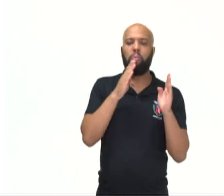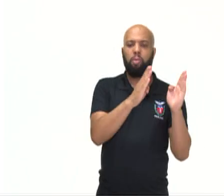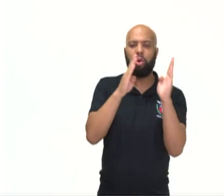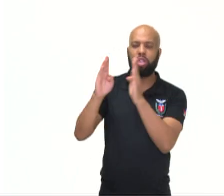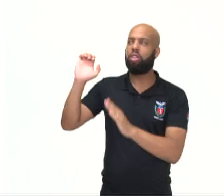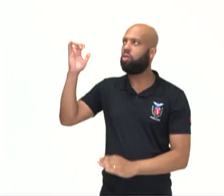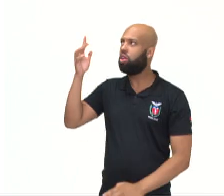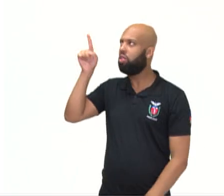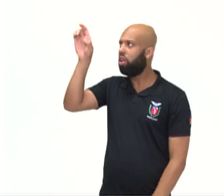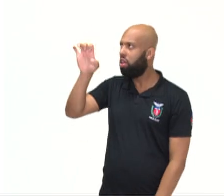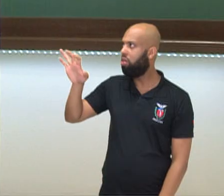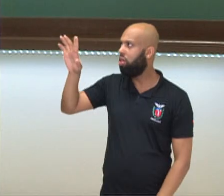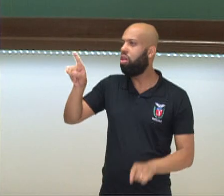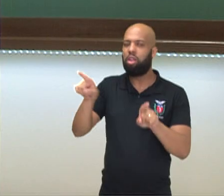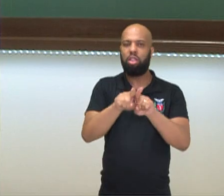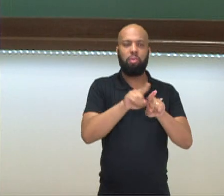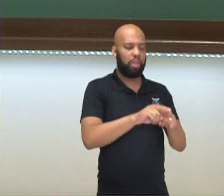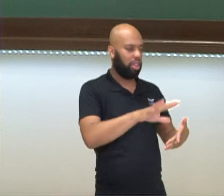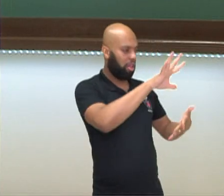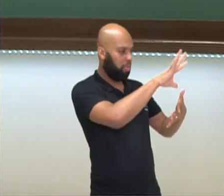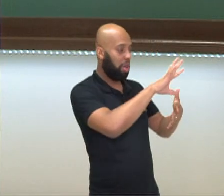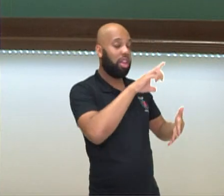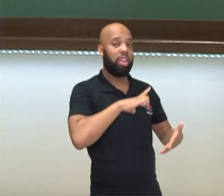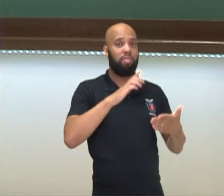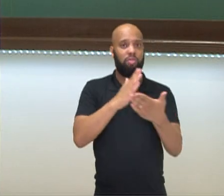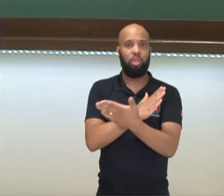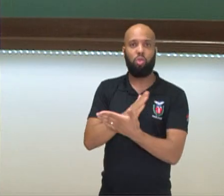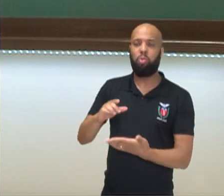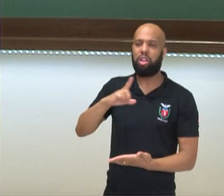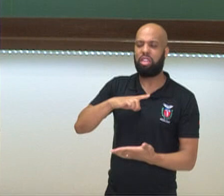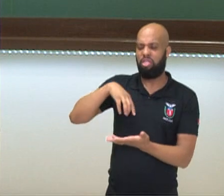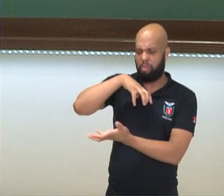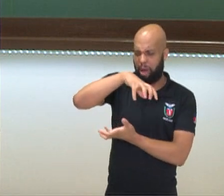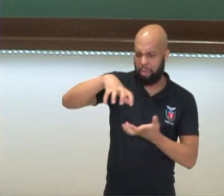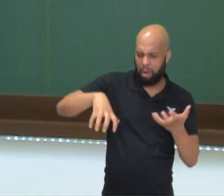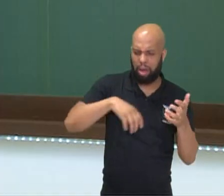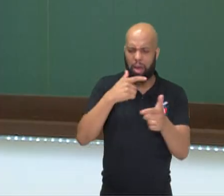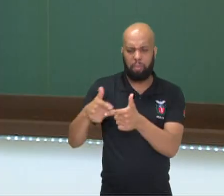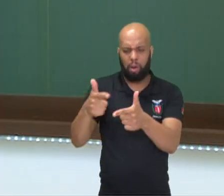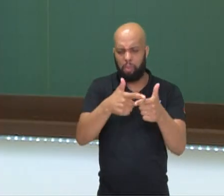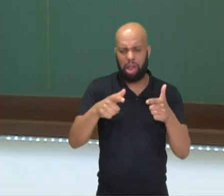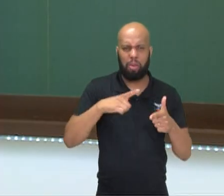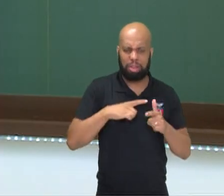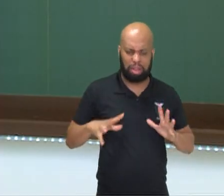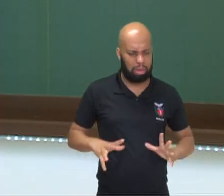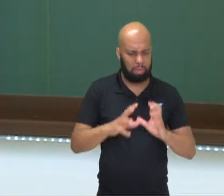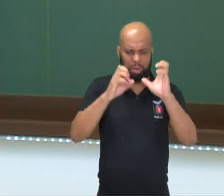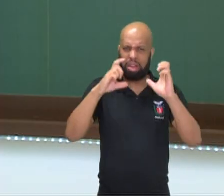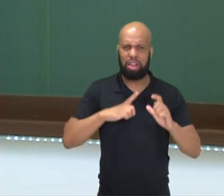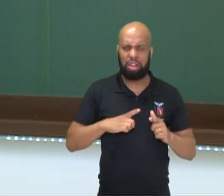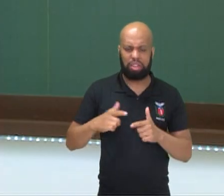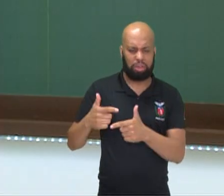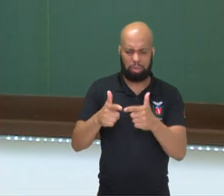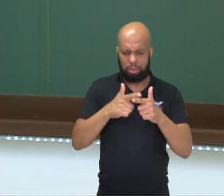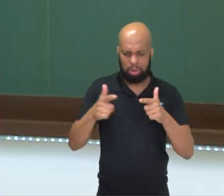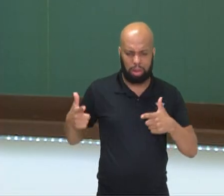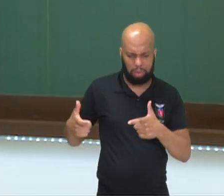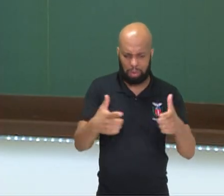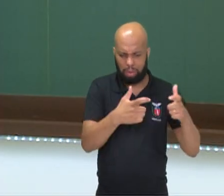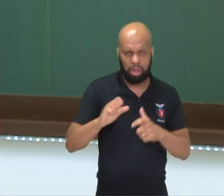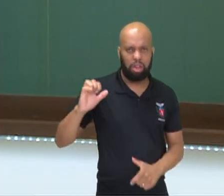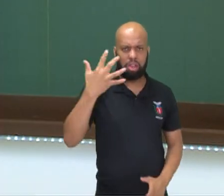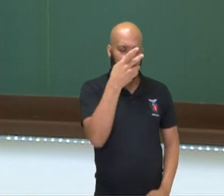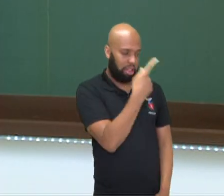nas Américas. Então, muitas dessas revoltas, desses conflitos, dessas guerras que vão existir aqui em